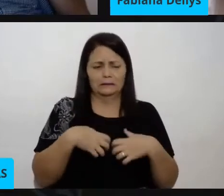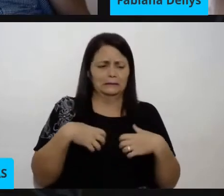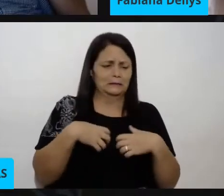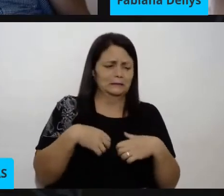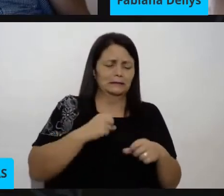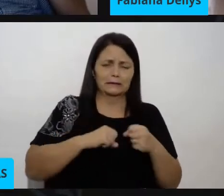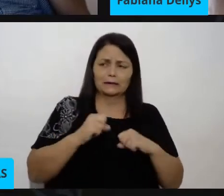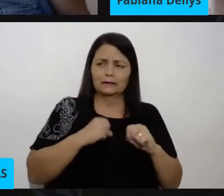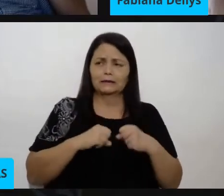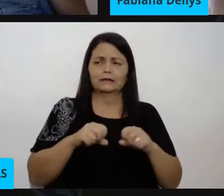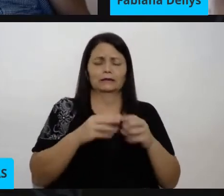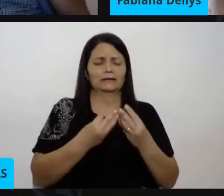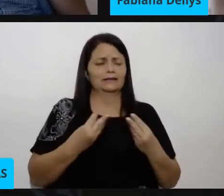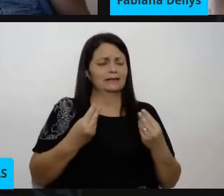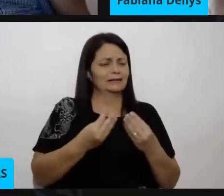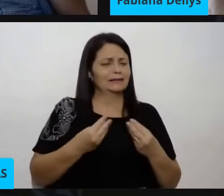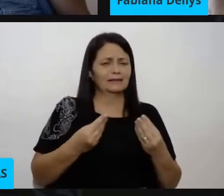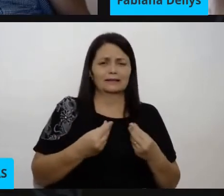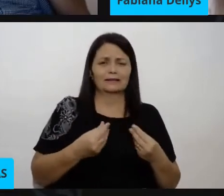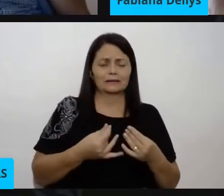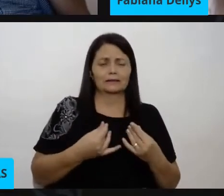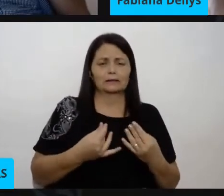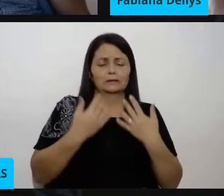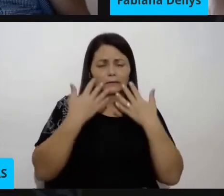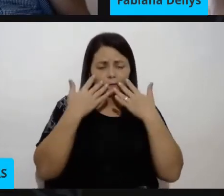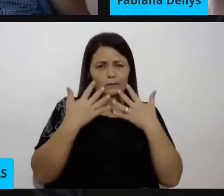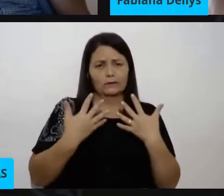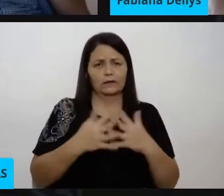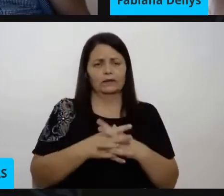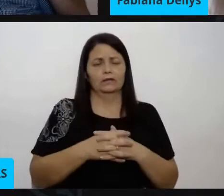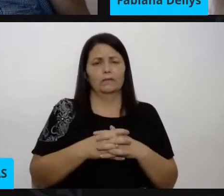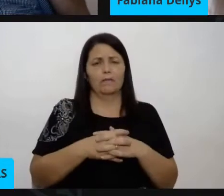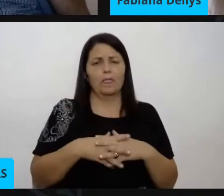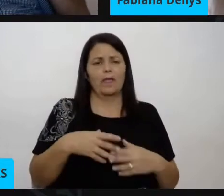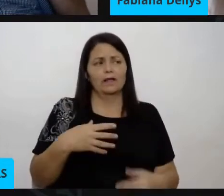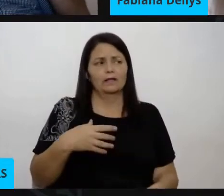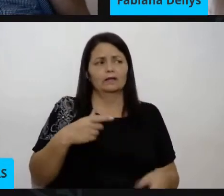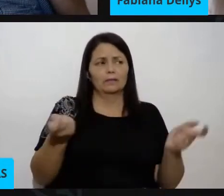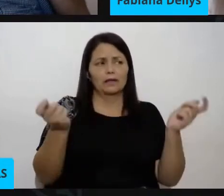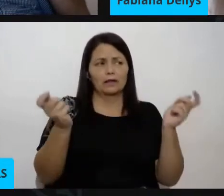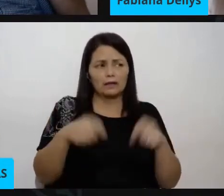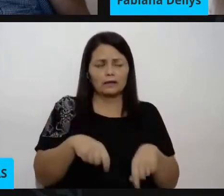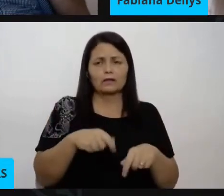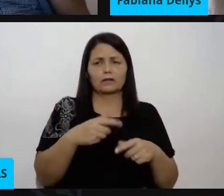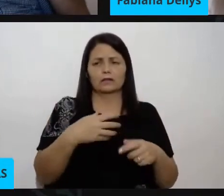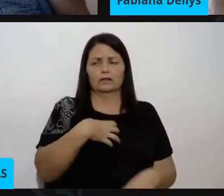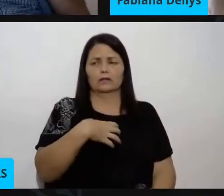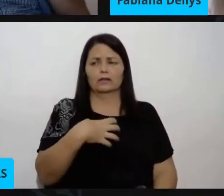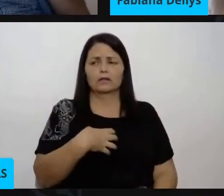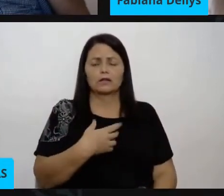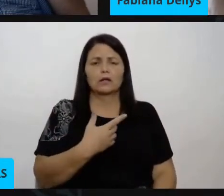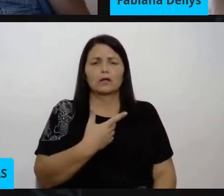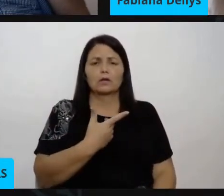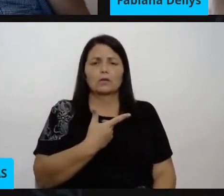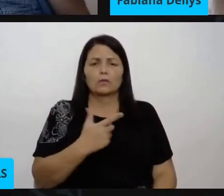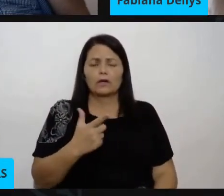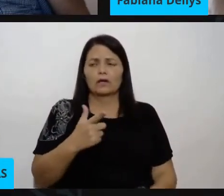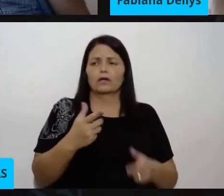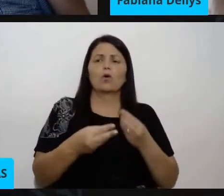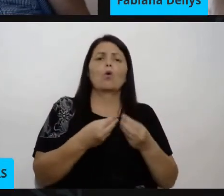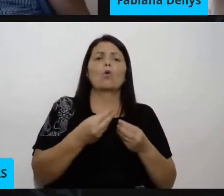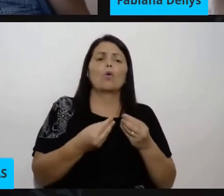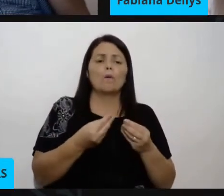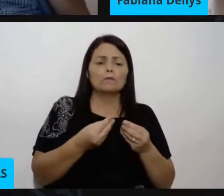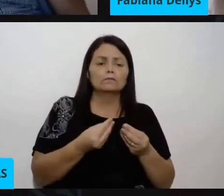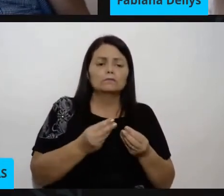angústias e uma sensação enorme de frustração. Se sentem incapazes porque não sabem como chegar a esses